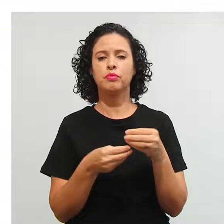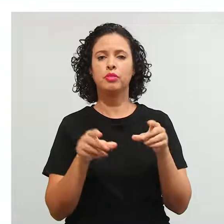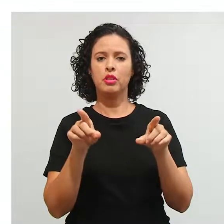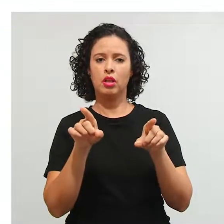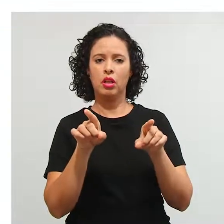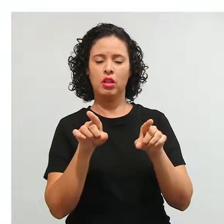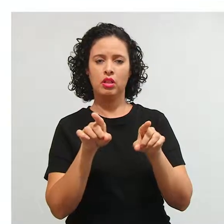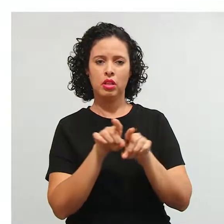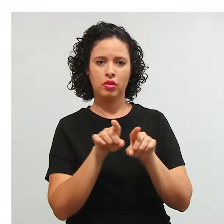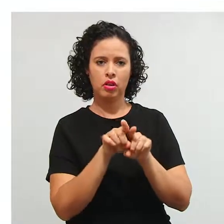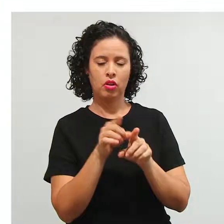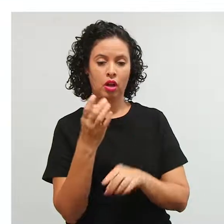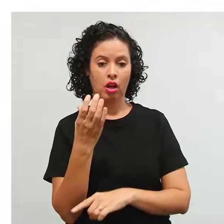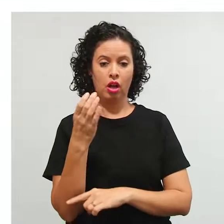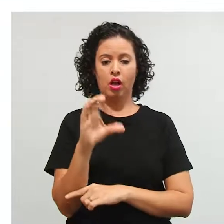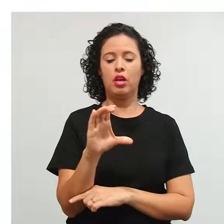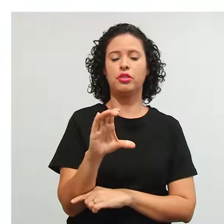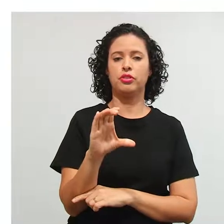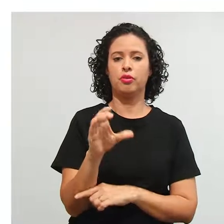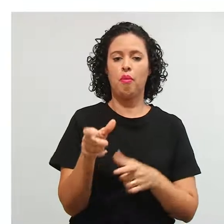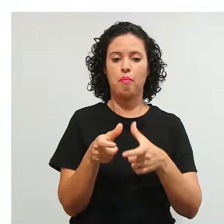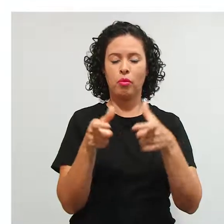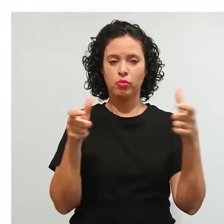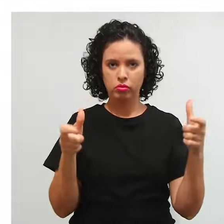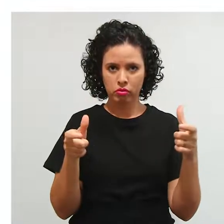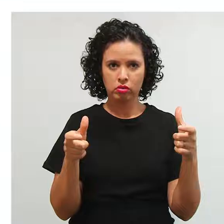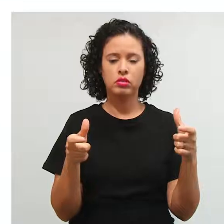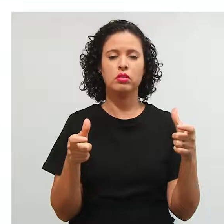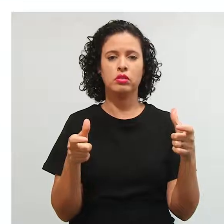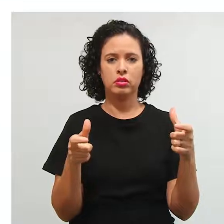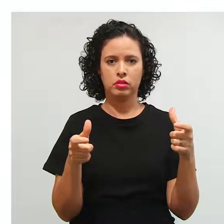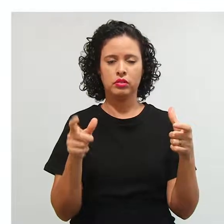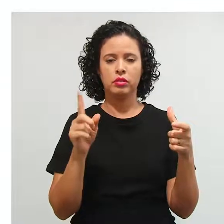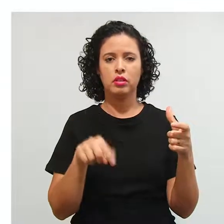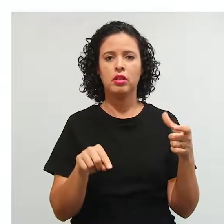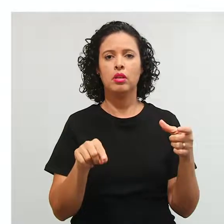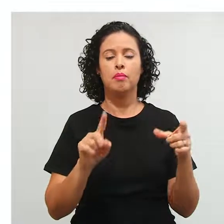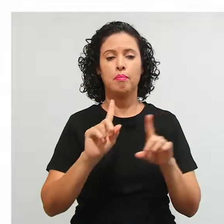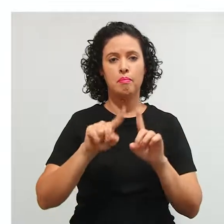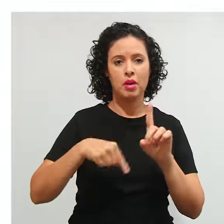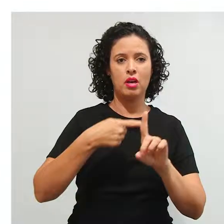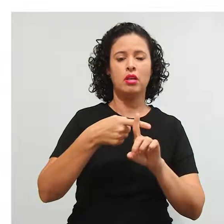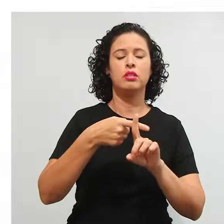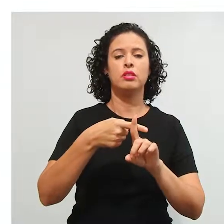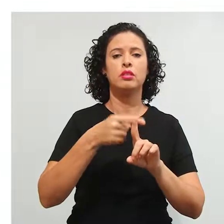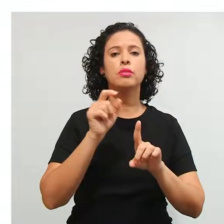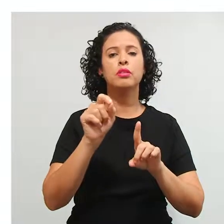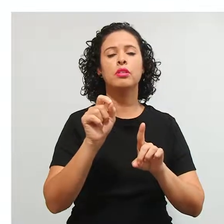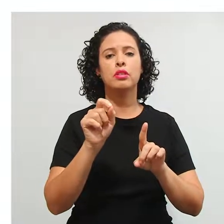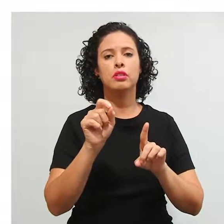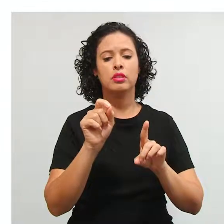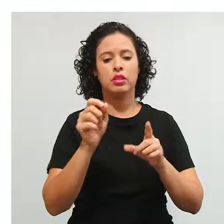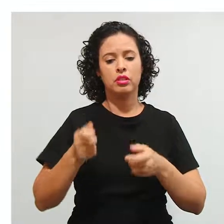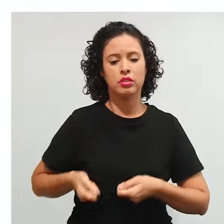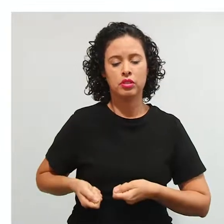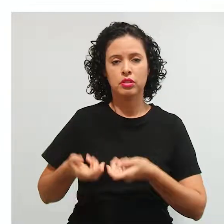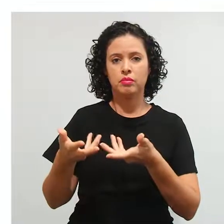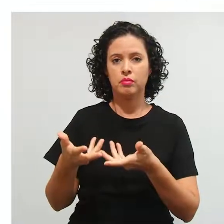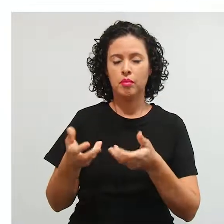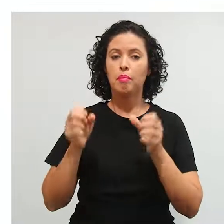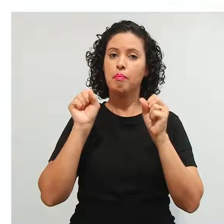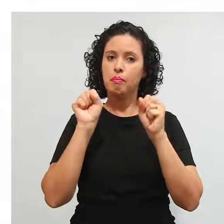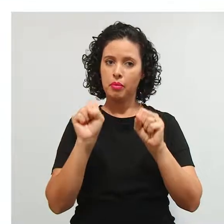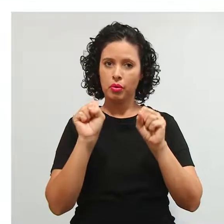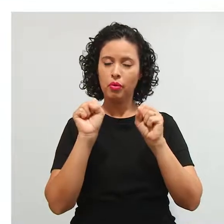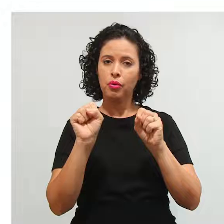constituir lá no crédito adicional um montante da despesa, mas essa despesa